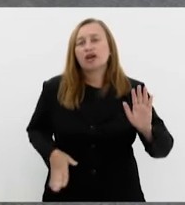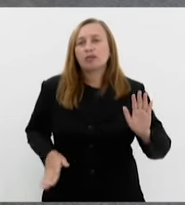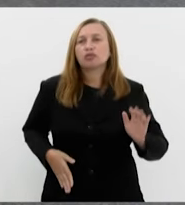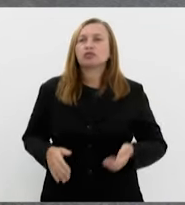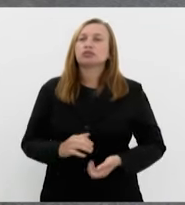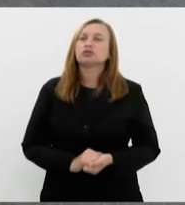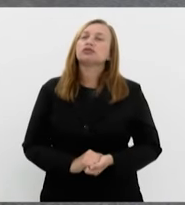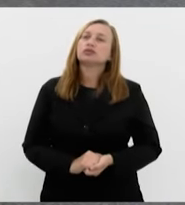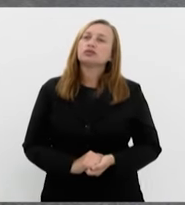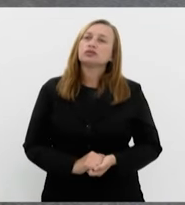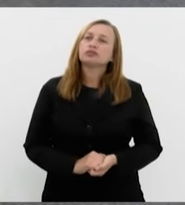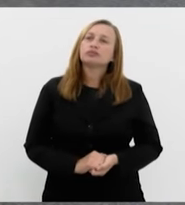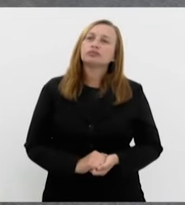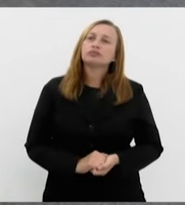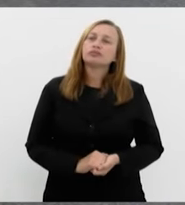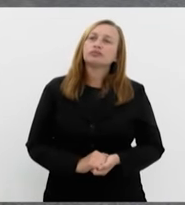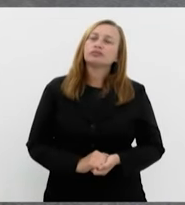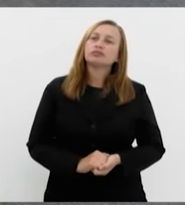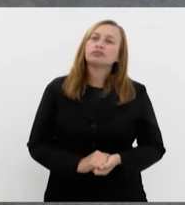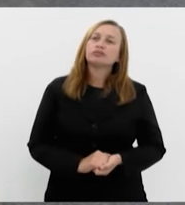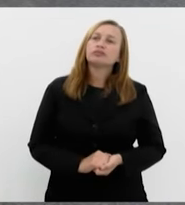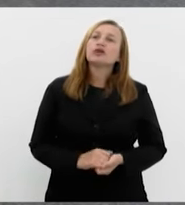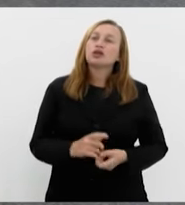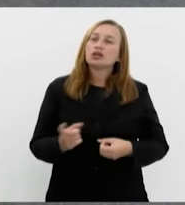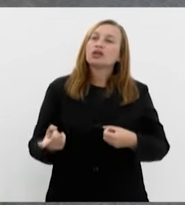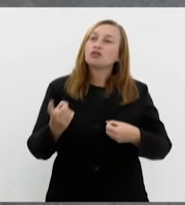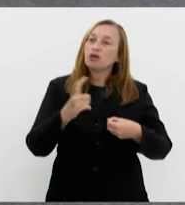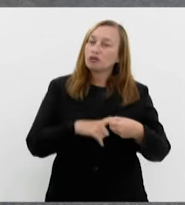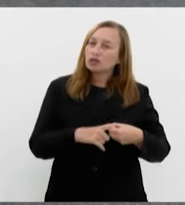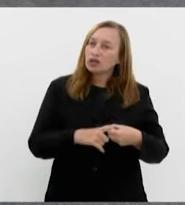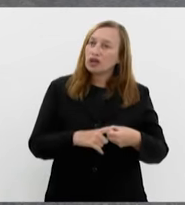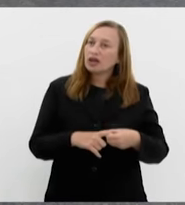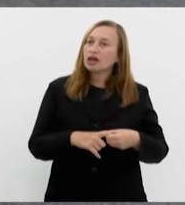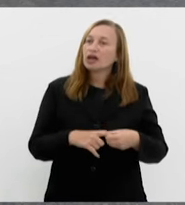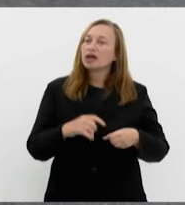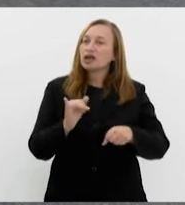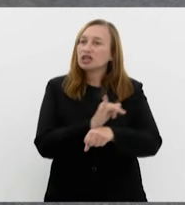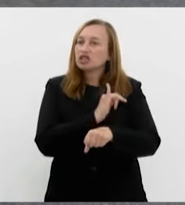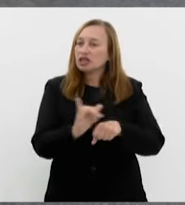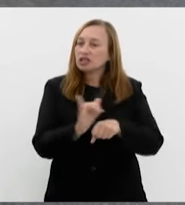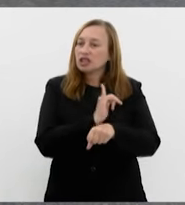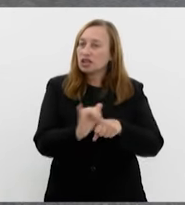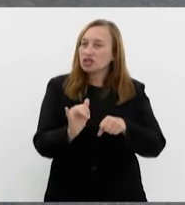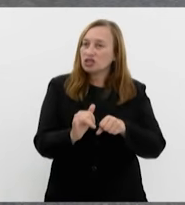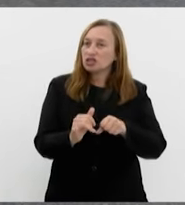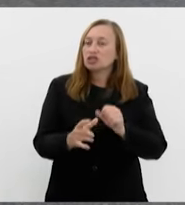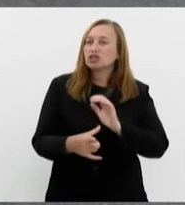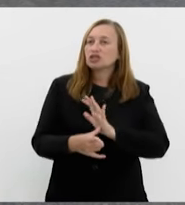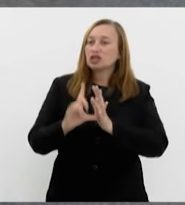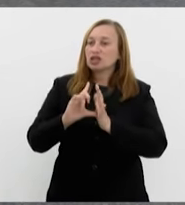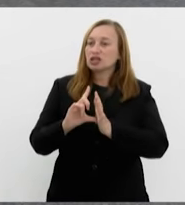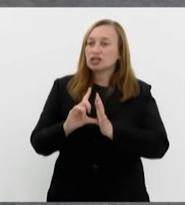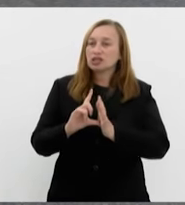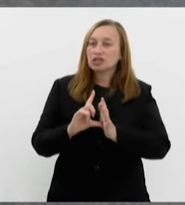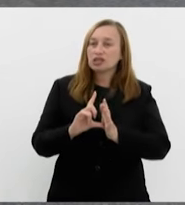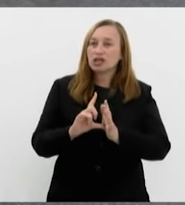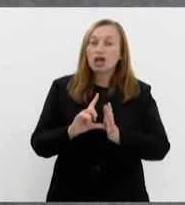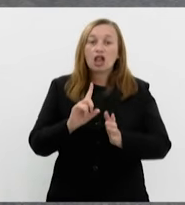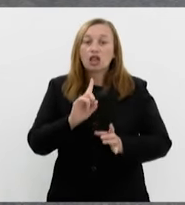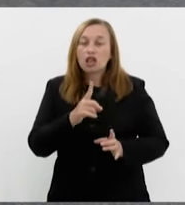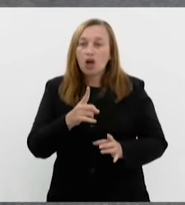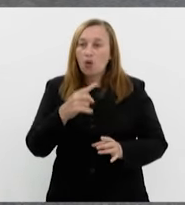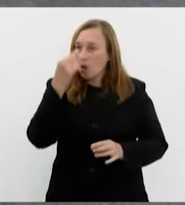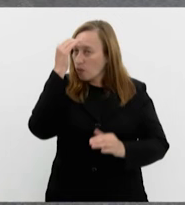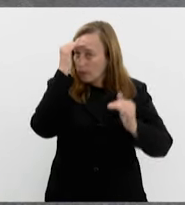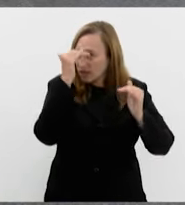É caça. E tem que voltar aquele velho esquema mesmo. Escreveu, não leu, a bala comeu e tem que ir para o chão. Não tem